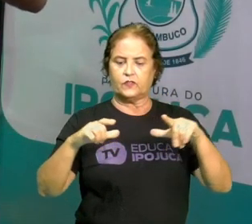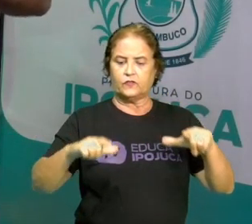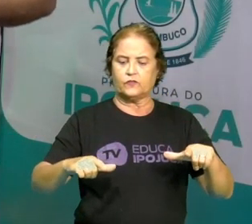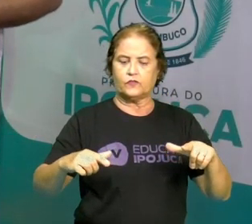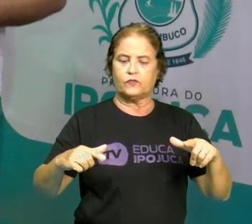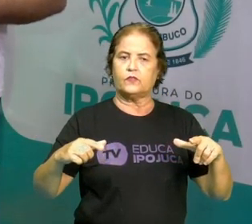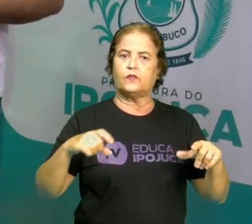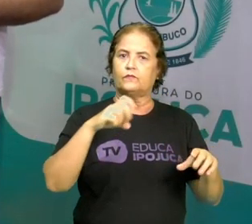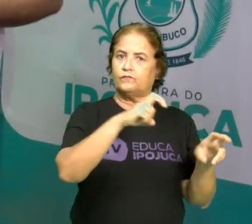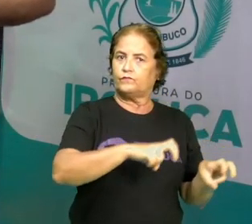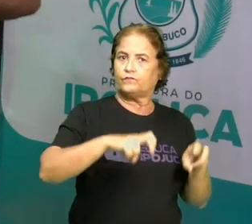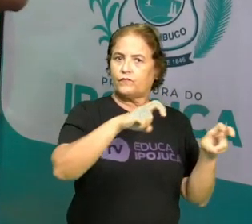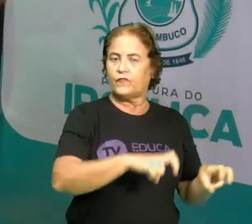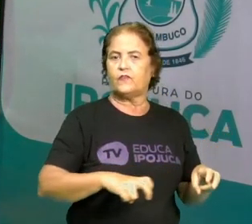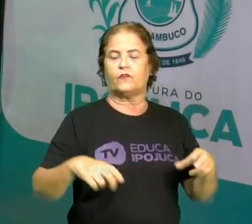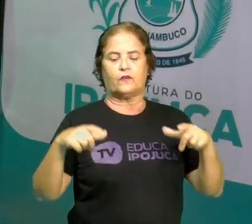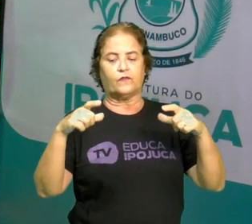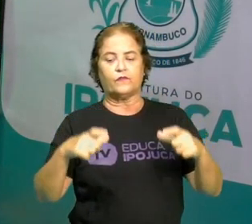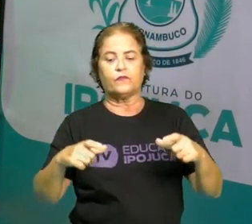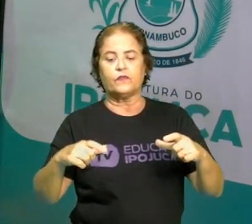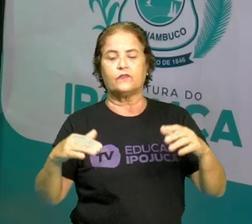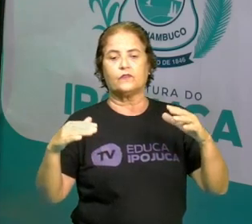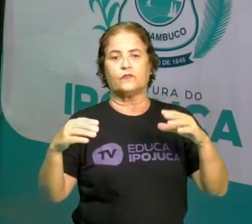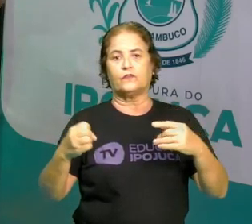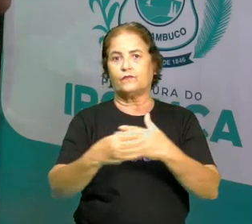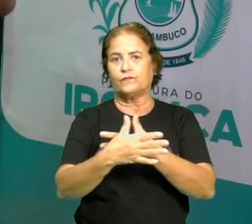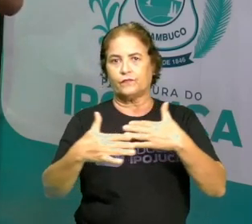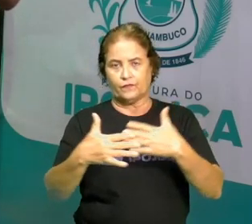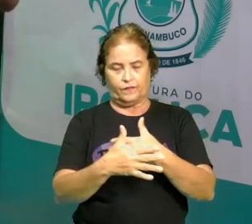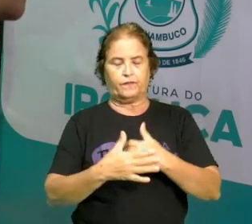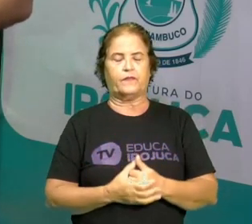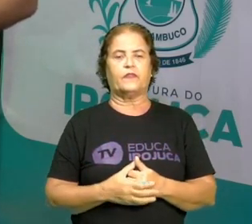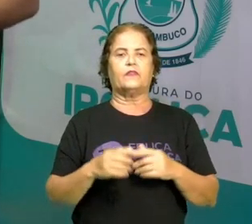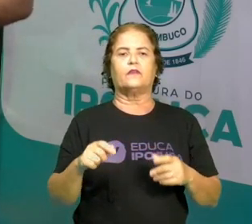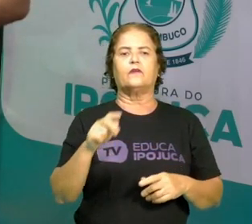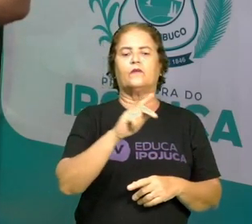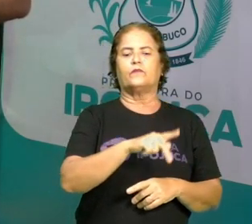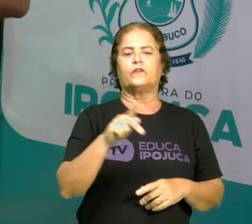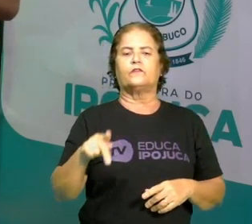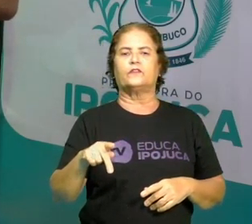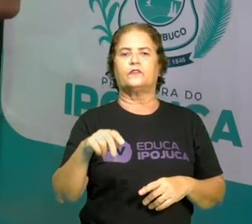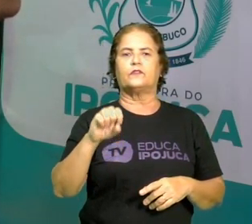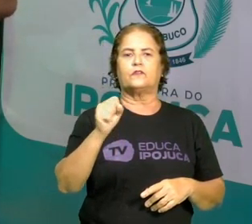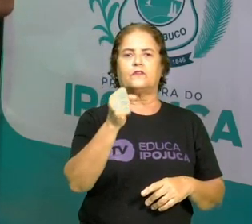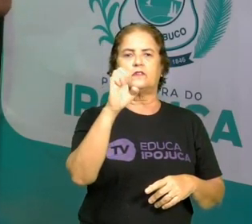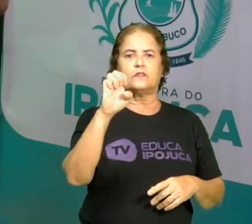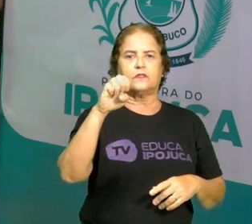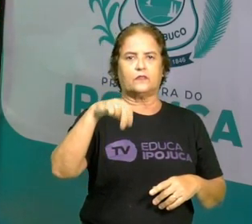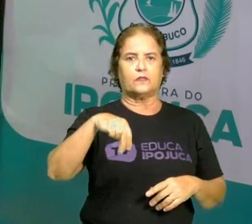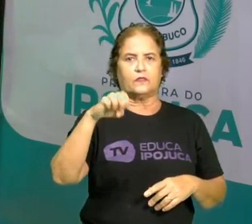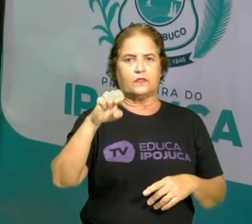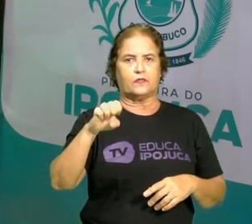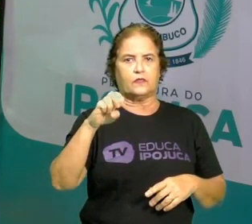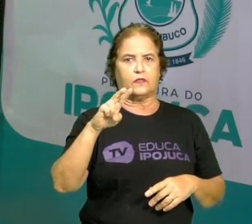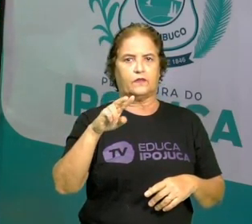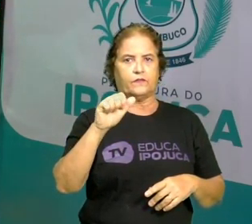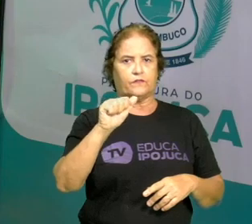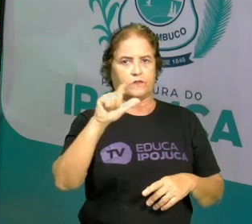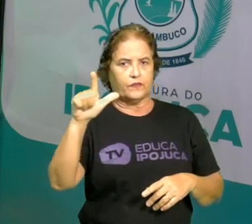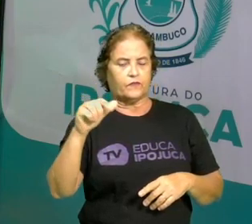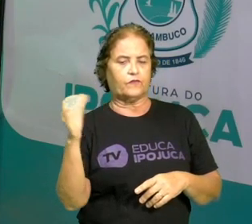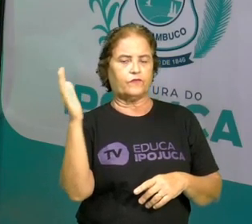E a aula será designada através de mim, professor Ceneval Santana, para vocês. Venham